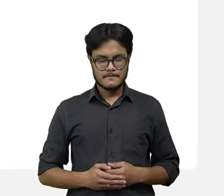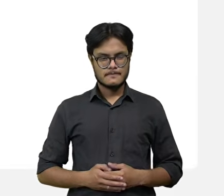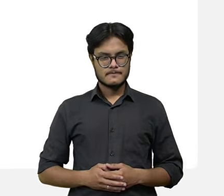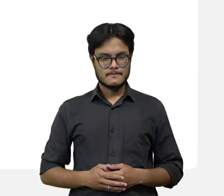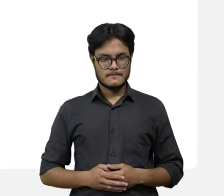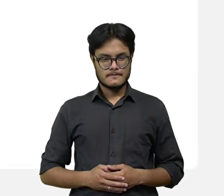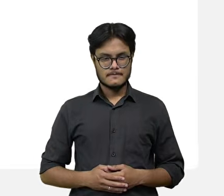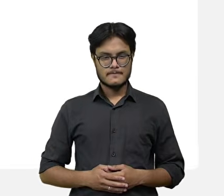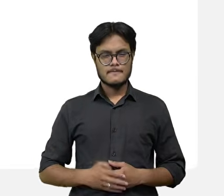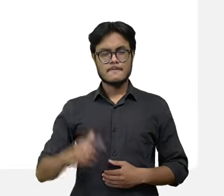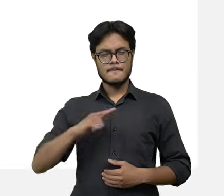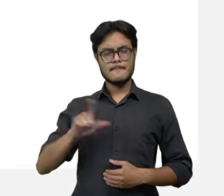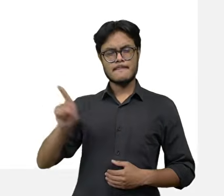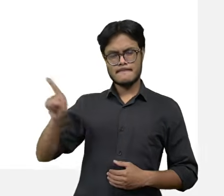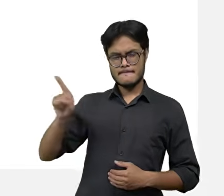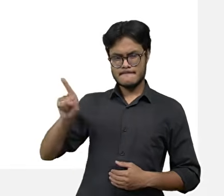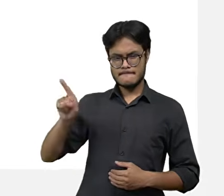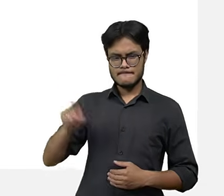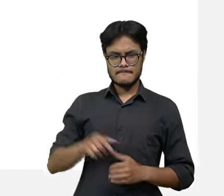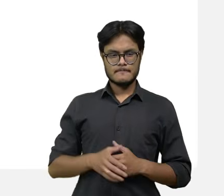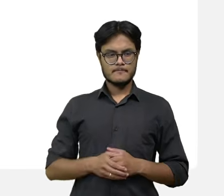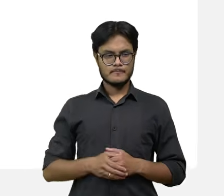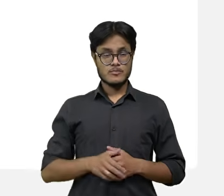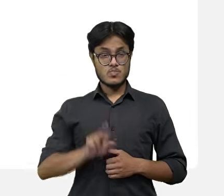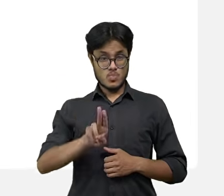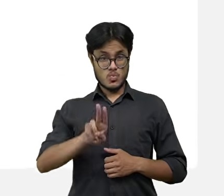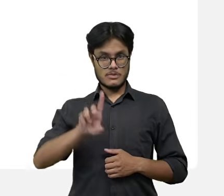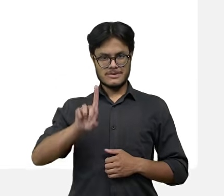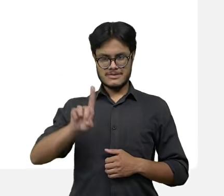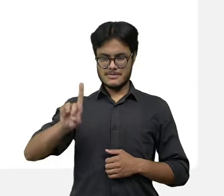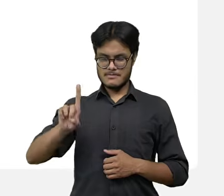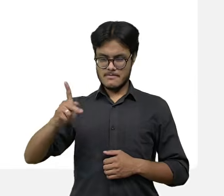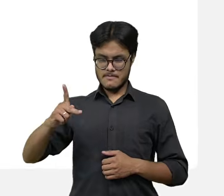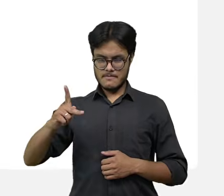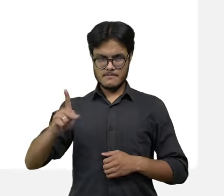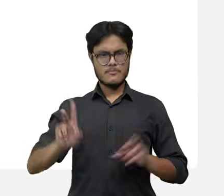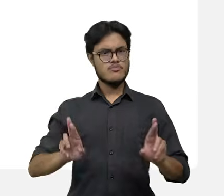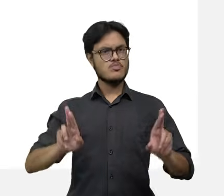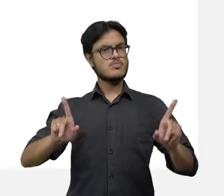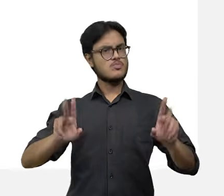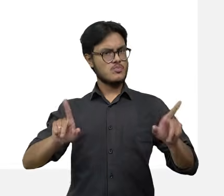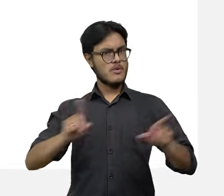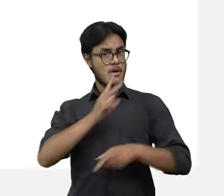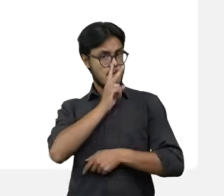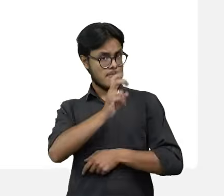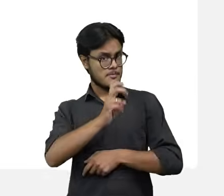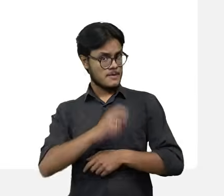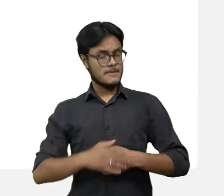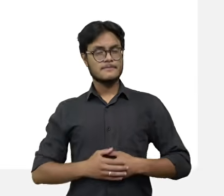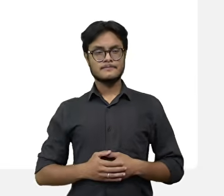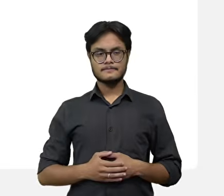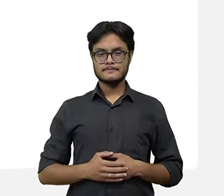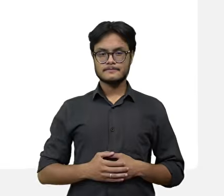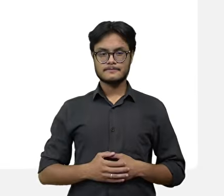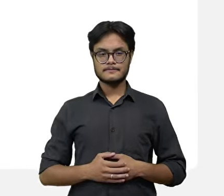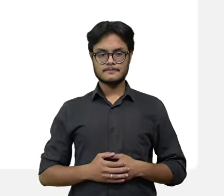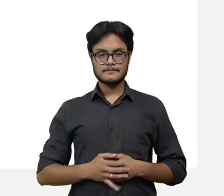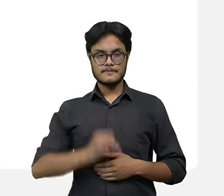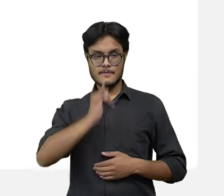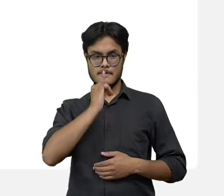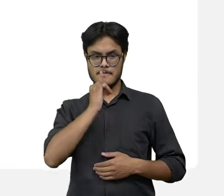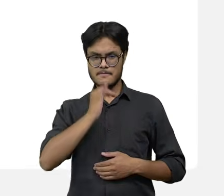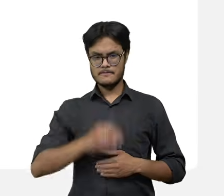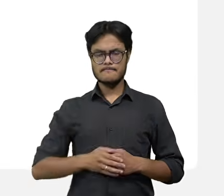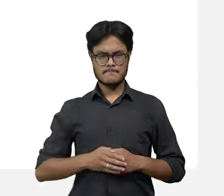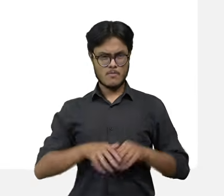corrente passando, e a DDP, a tensão elétrica entre os terminais. É importante você lembrar o seguinte, o